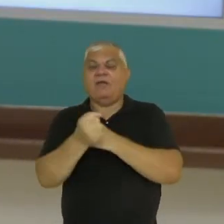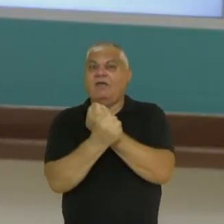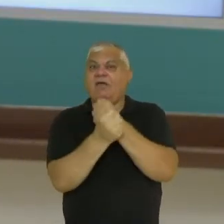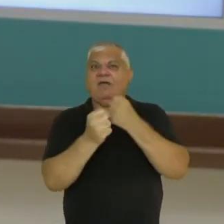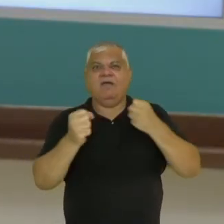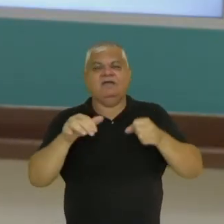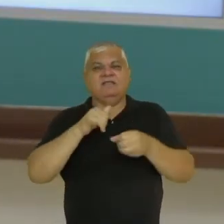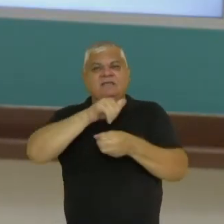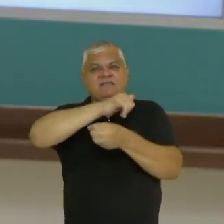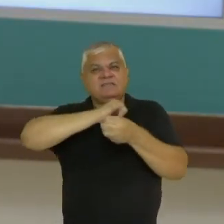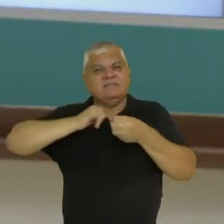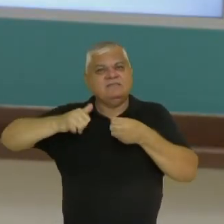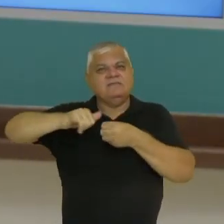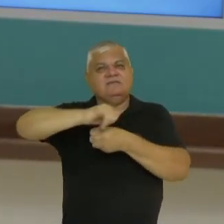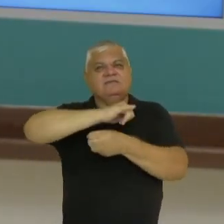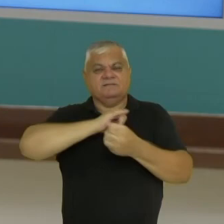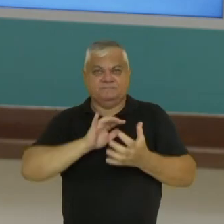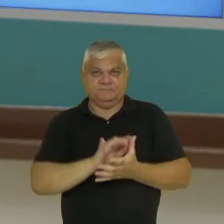produção de energia.